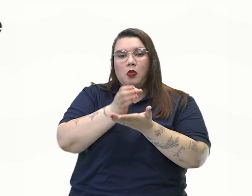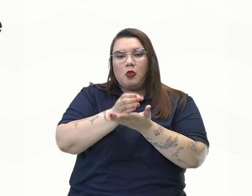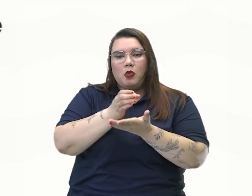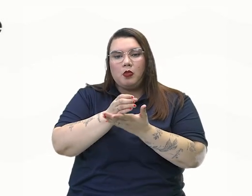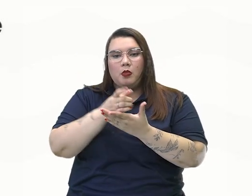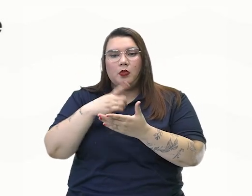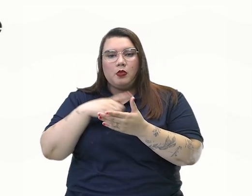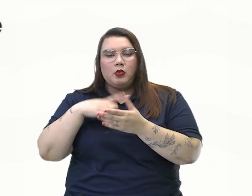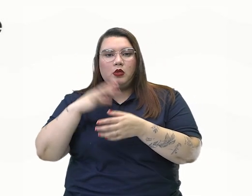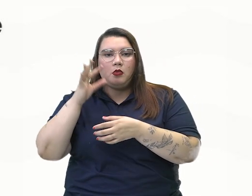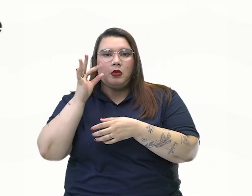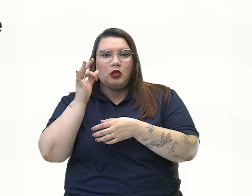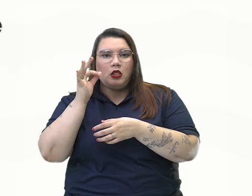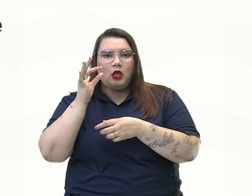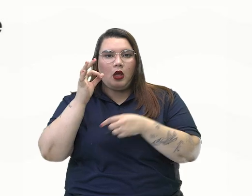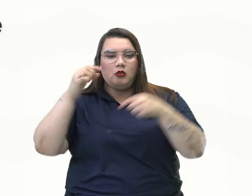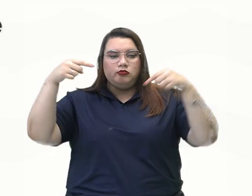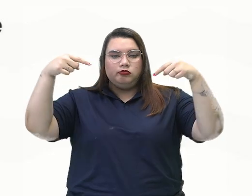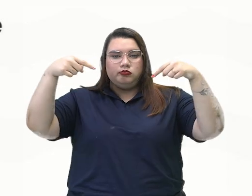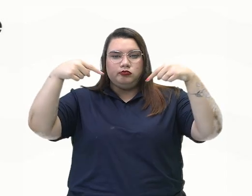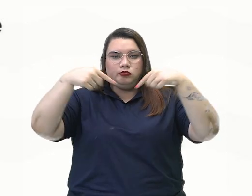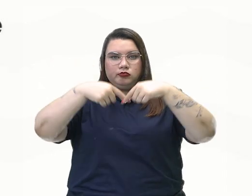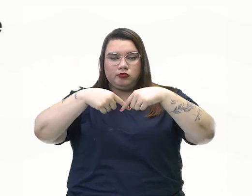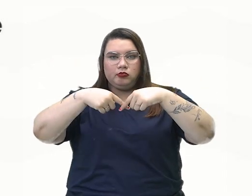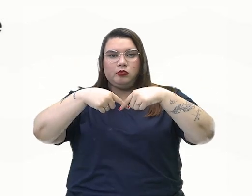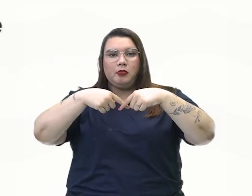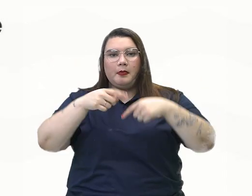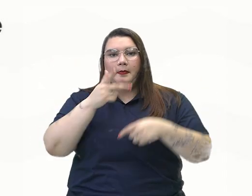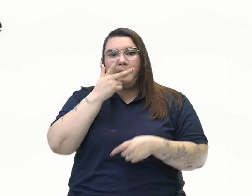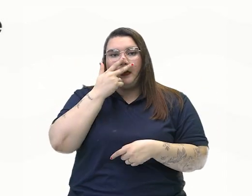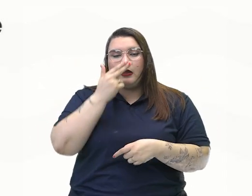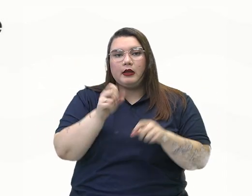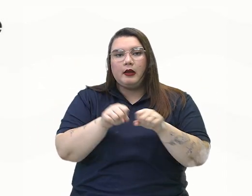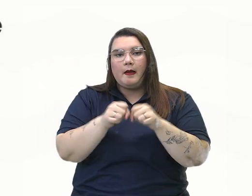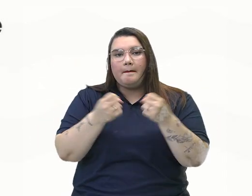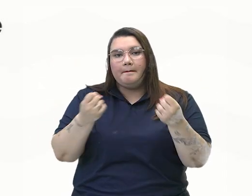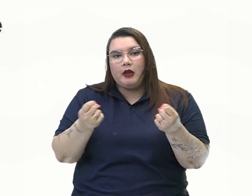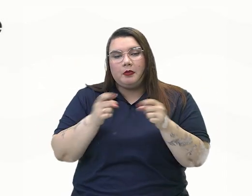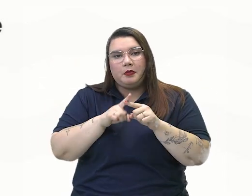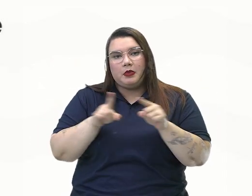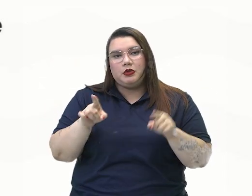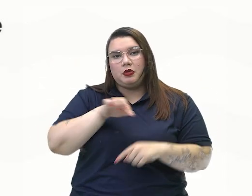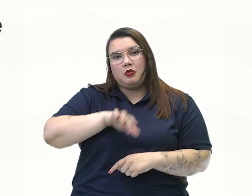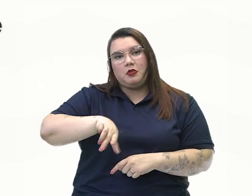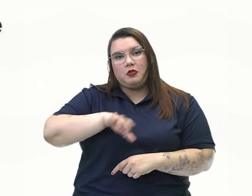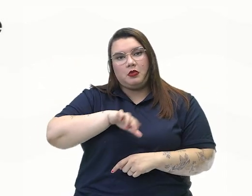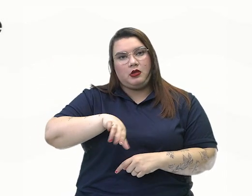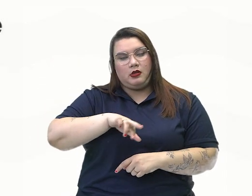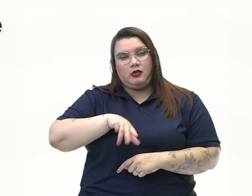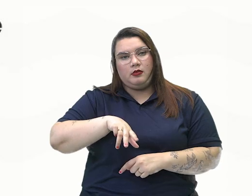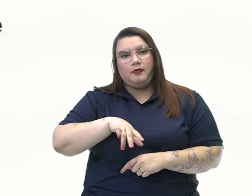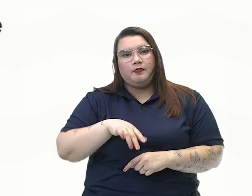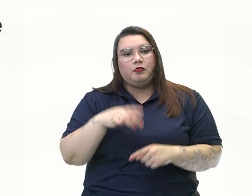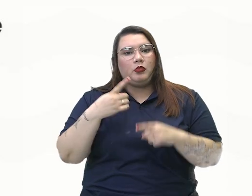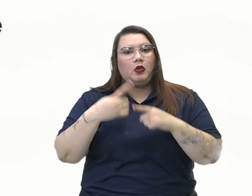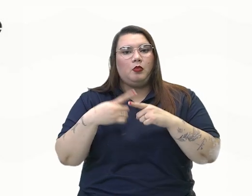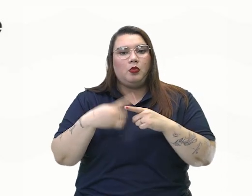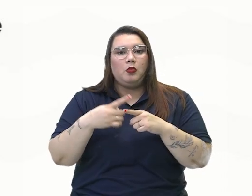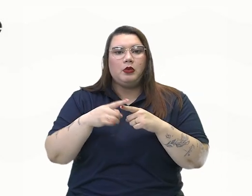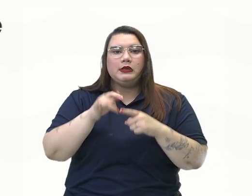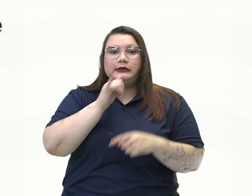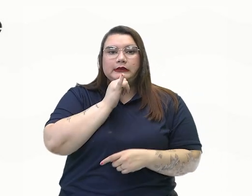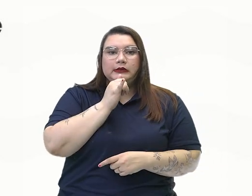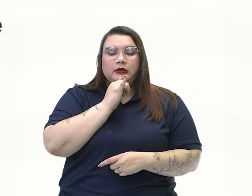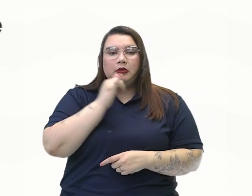um lápis. Você tem a impressão dá a impressão que está quebrado, mas não está. Por quê? Porque